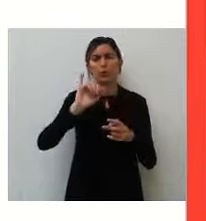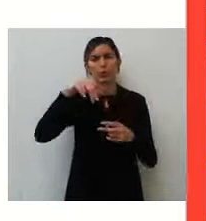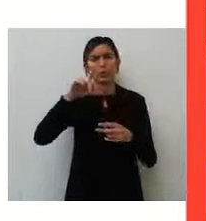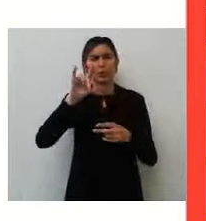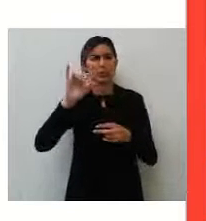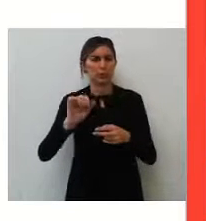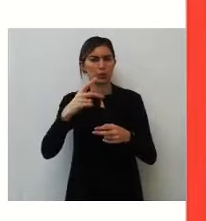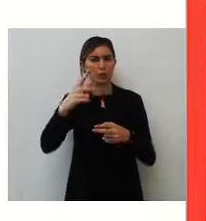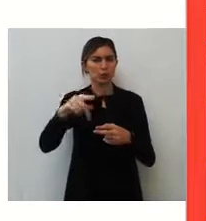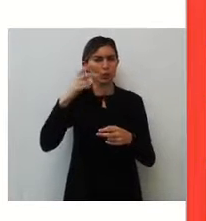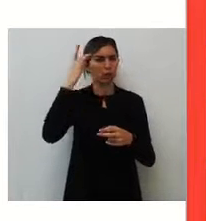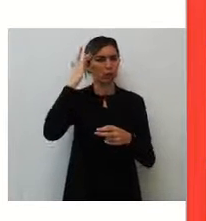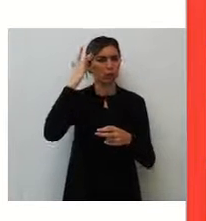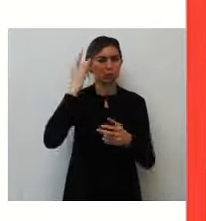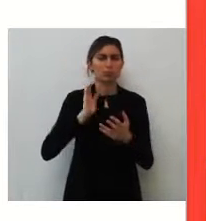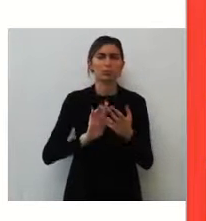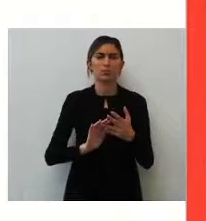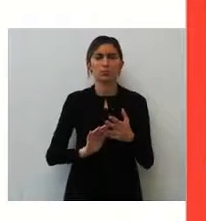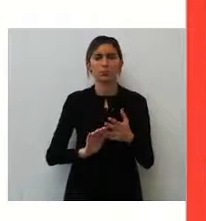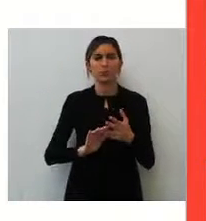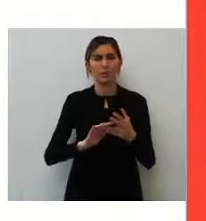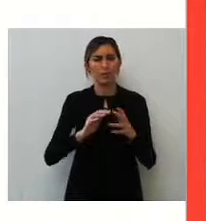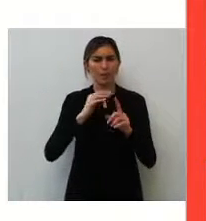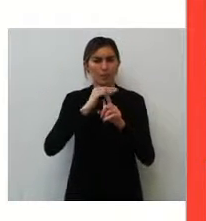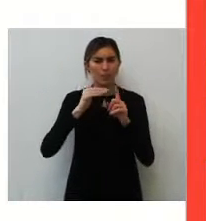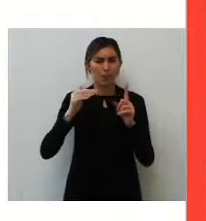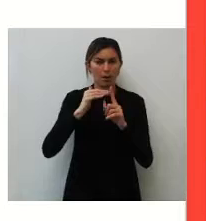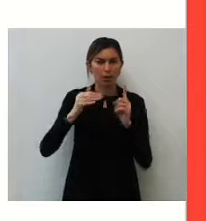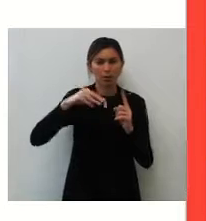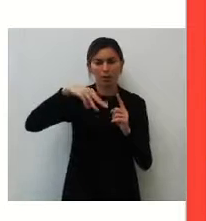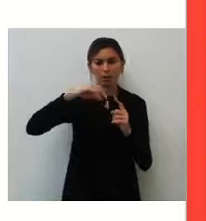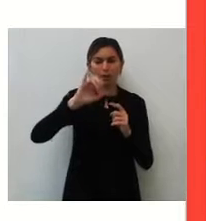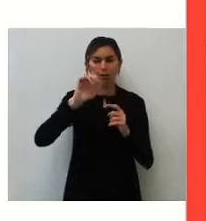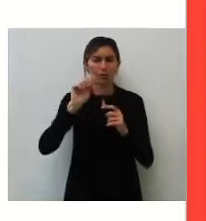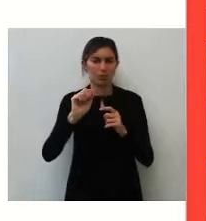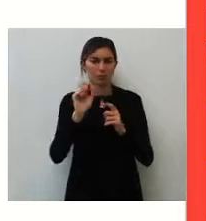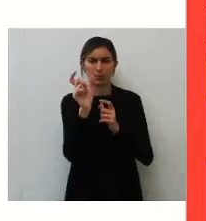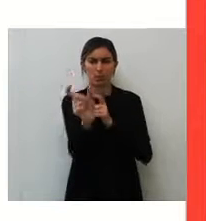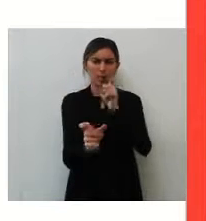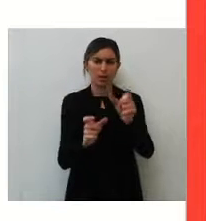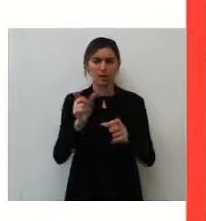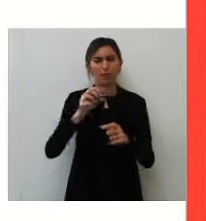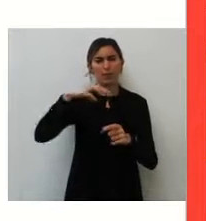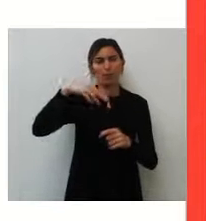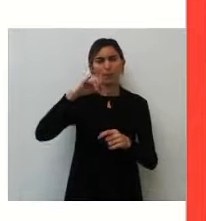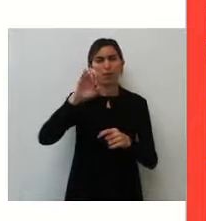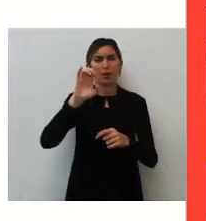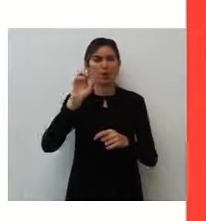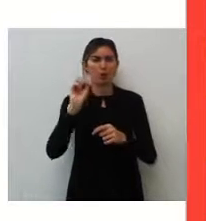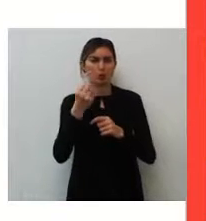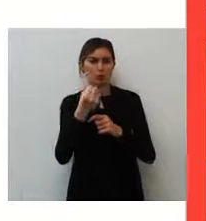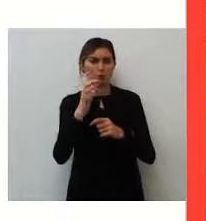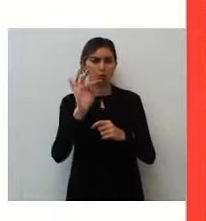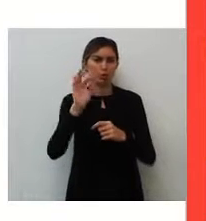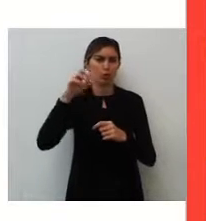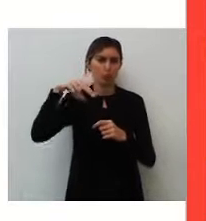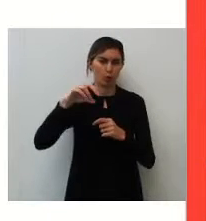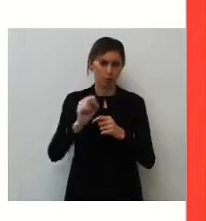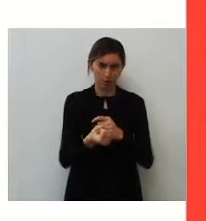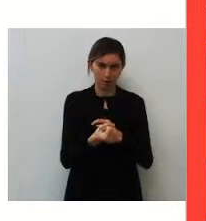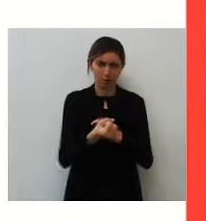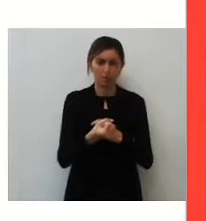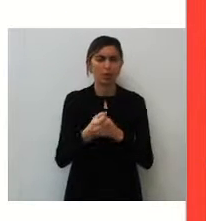cesta 3 oi ó meias palavras meios-tons não é